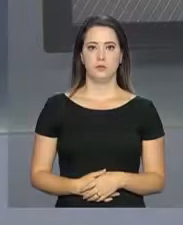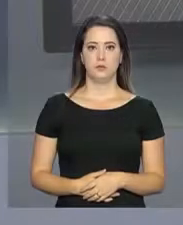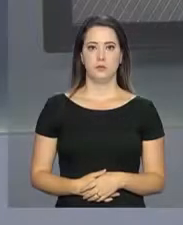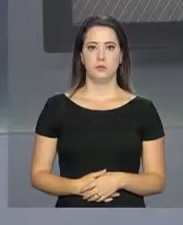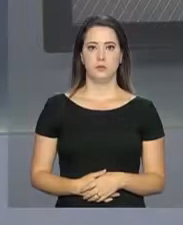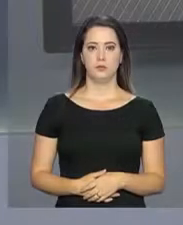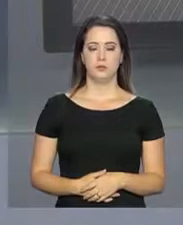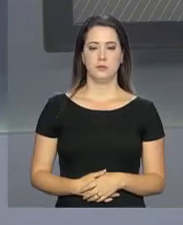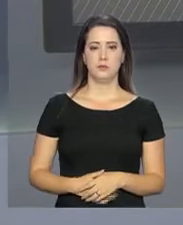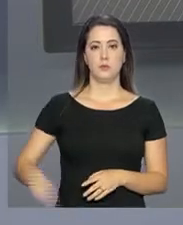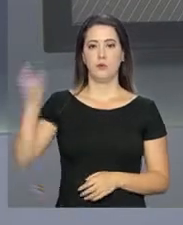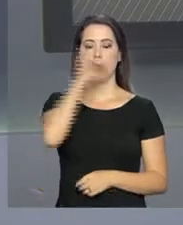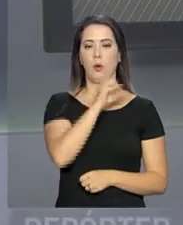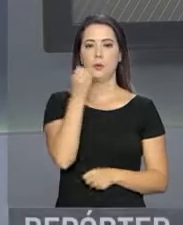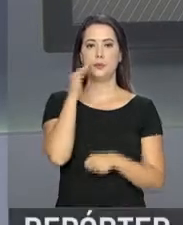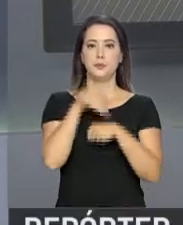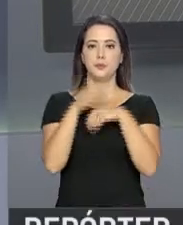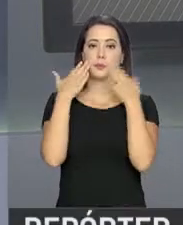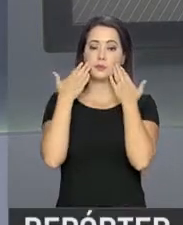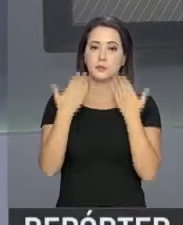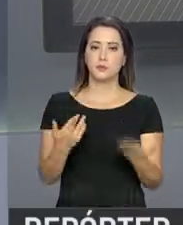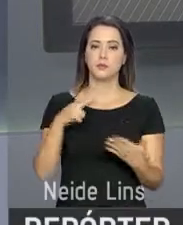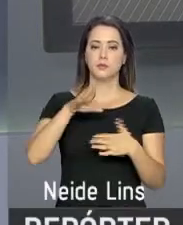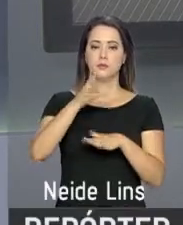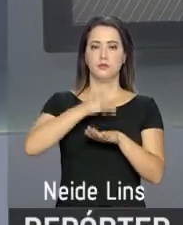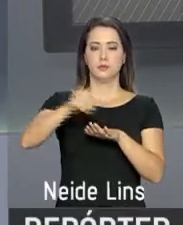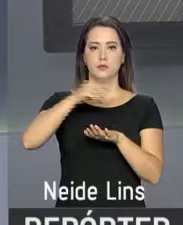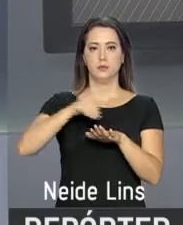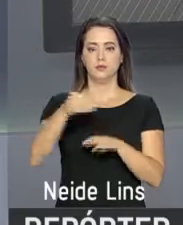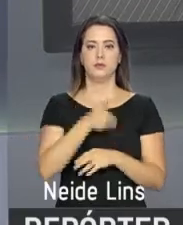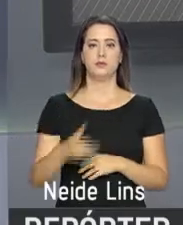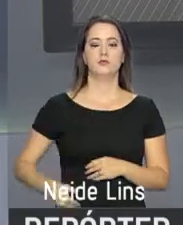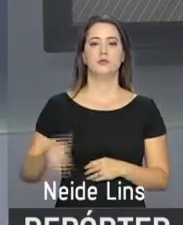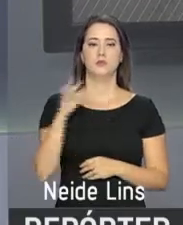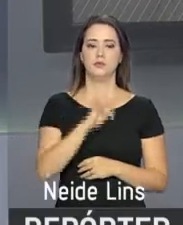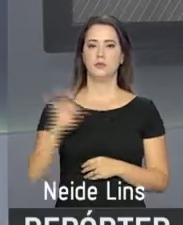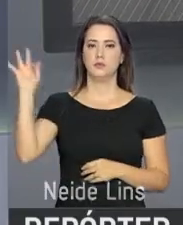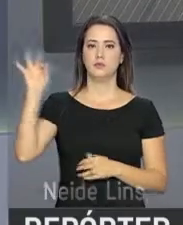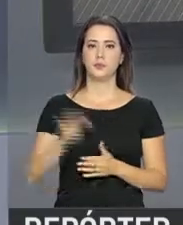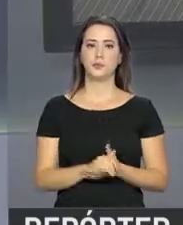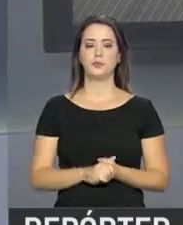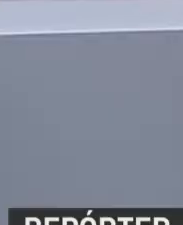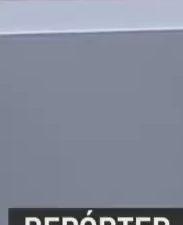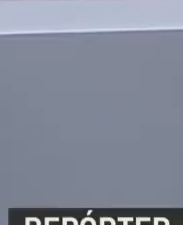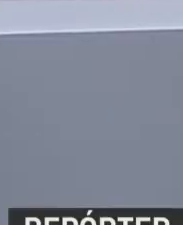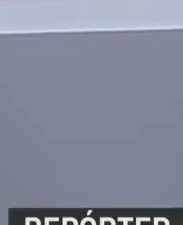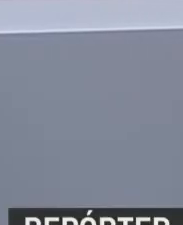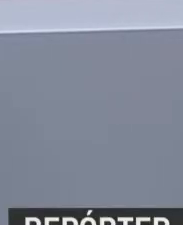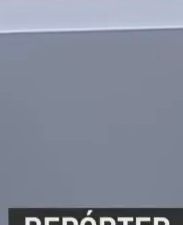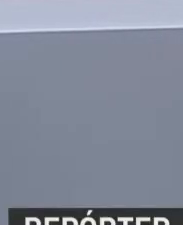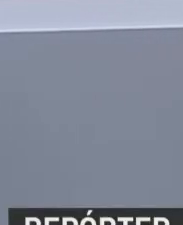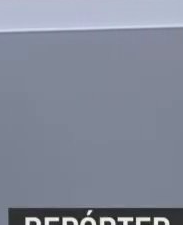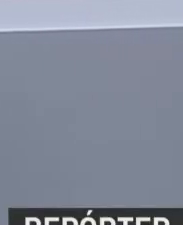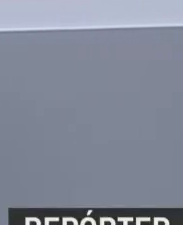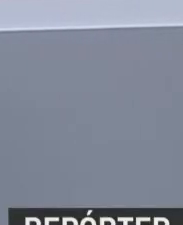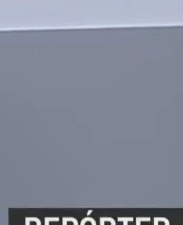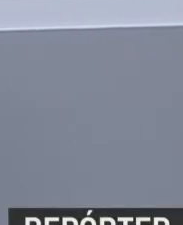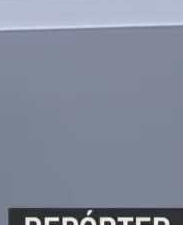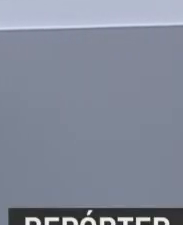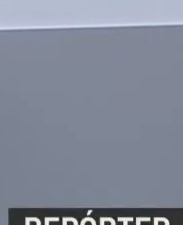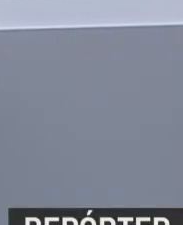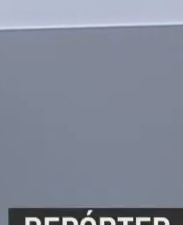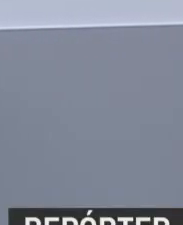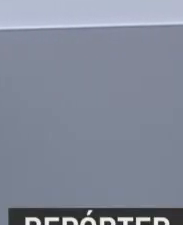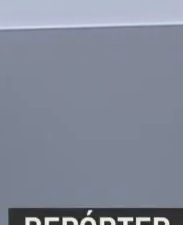olá boa noite no ar o repórter nbr com as notícias do governo federal um evento hoje em brasília marcou a